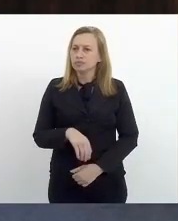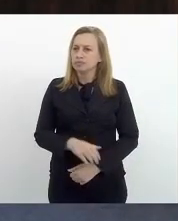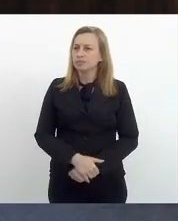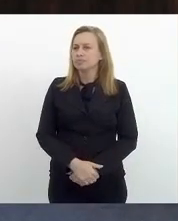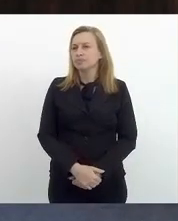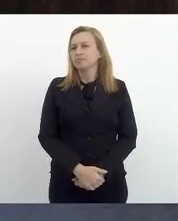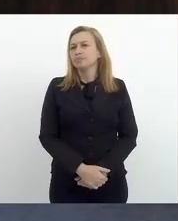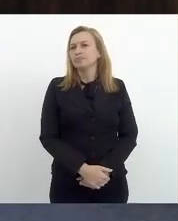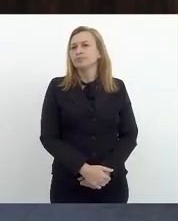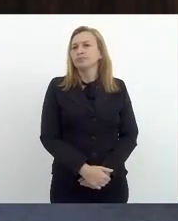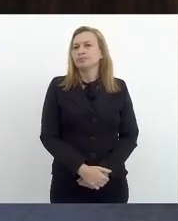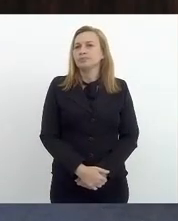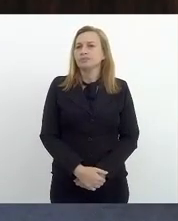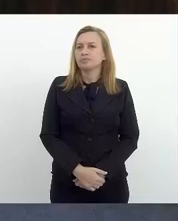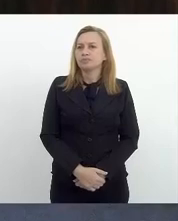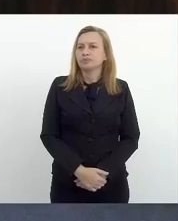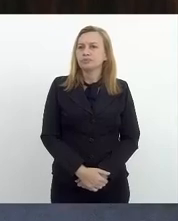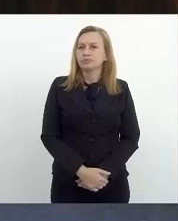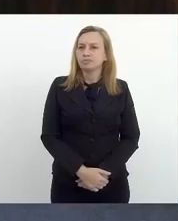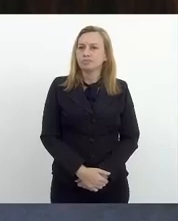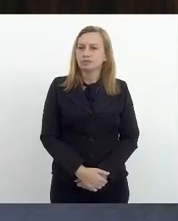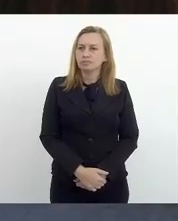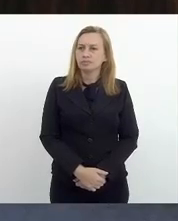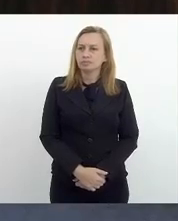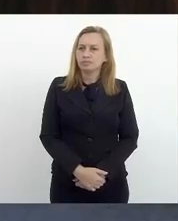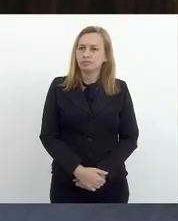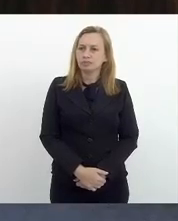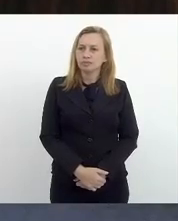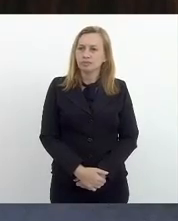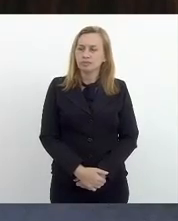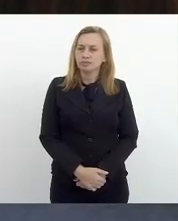o meu também tá porque eu sabia